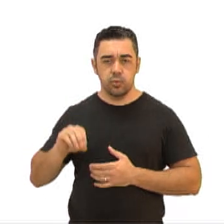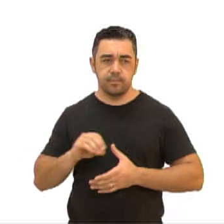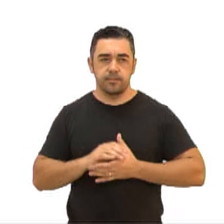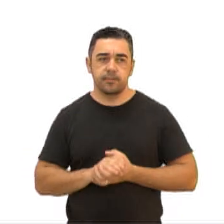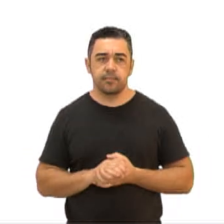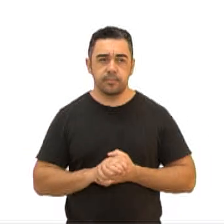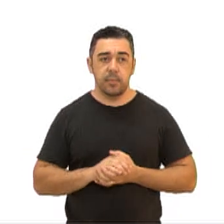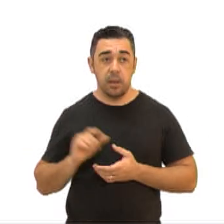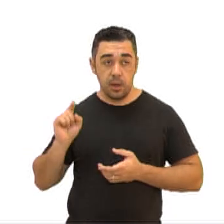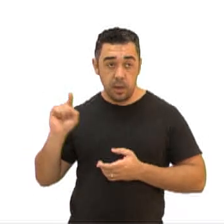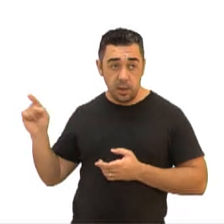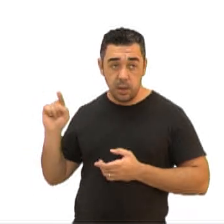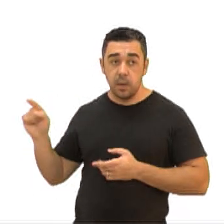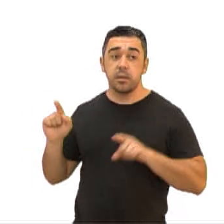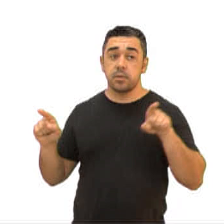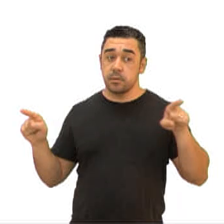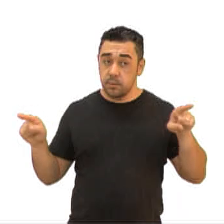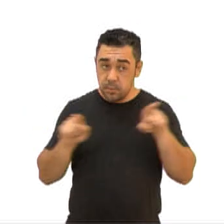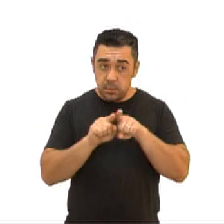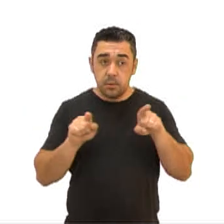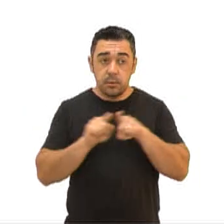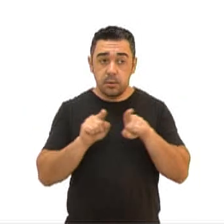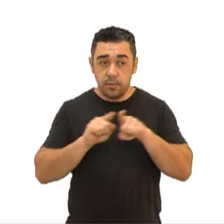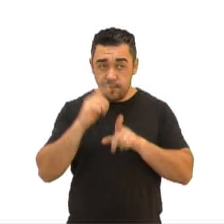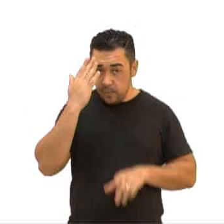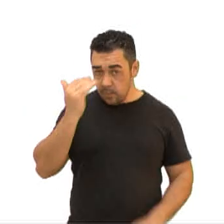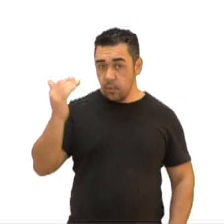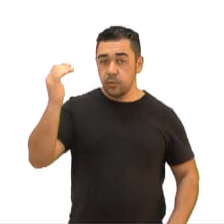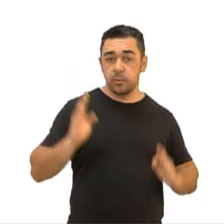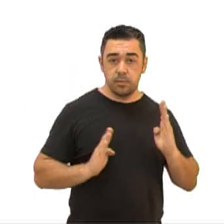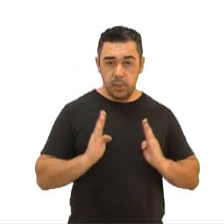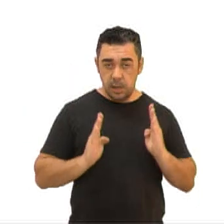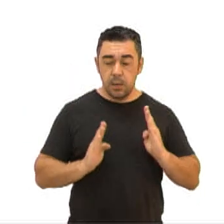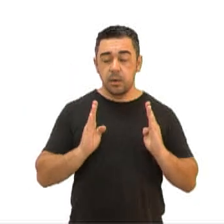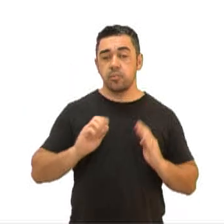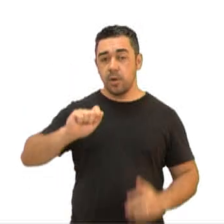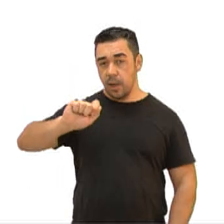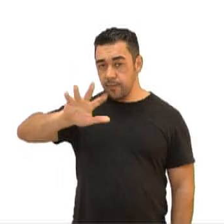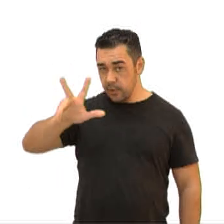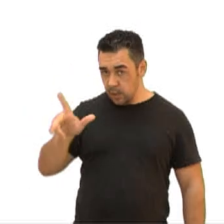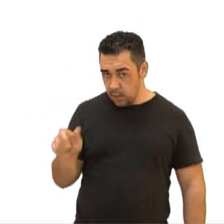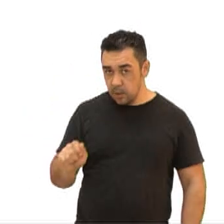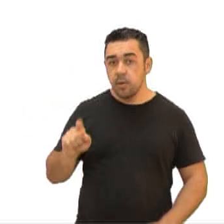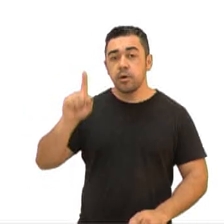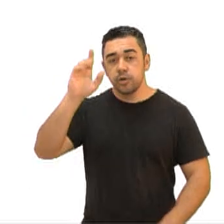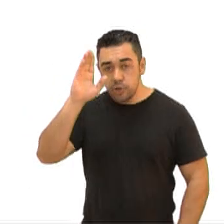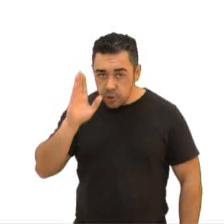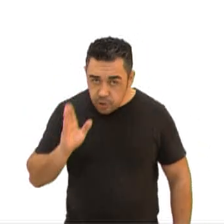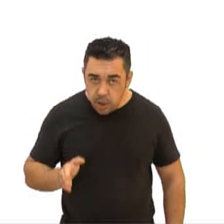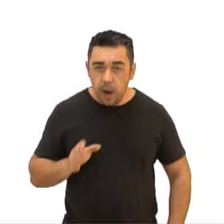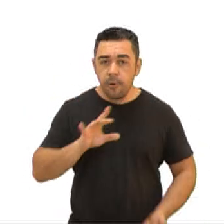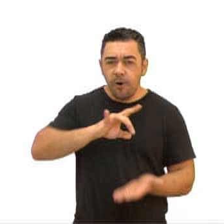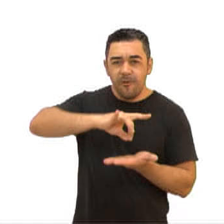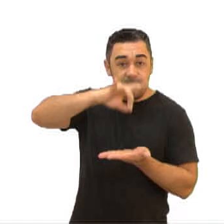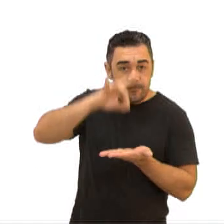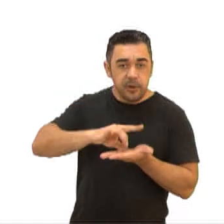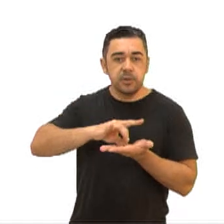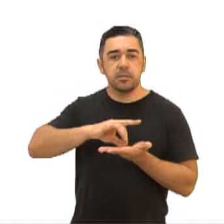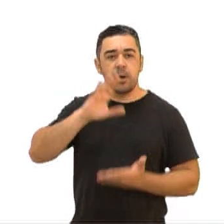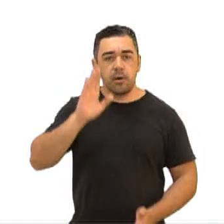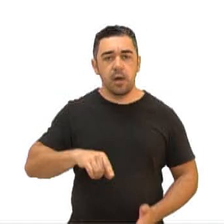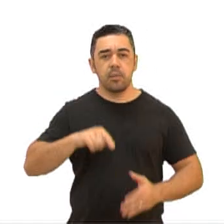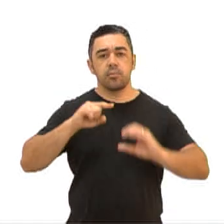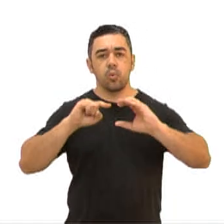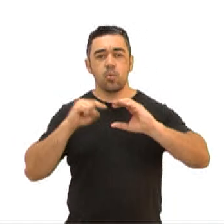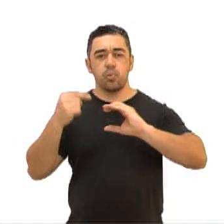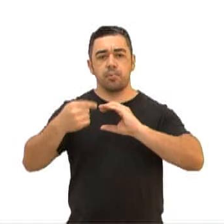E esse é considerado também da fase africana, mas já é o primeiro trabalho, considerado oficialmente o primeiro trabalho de arte